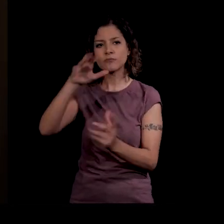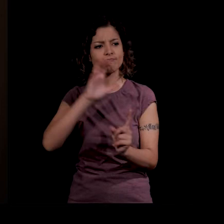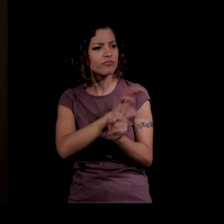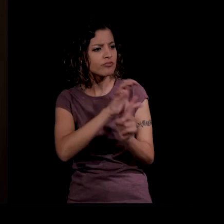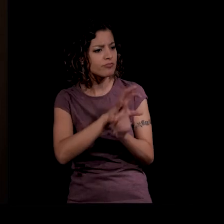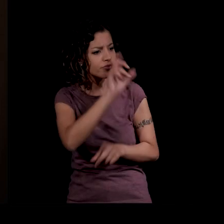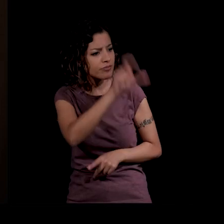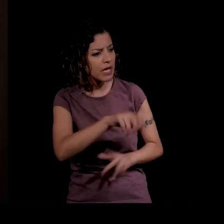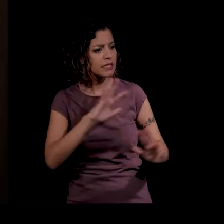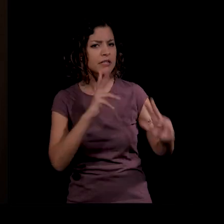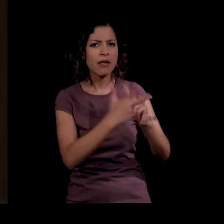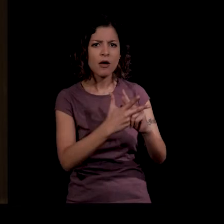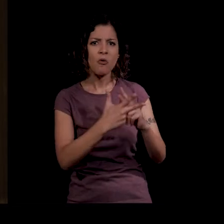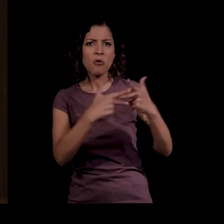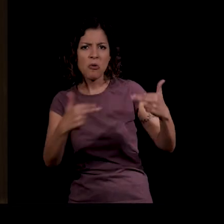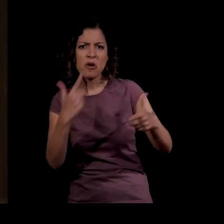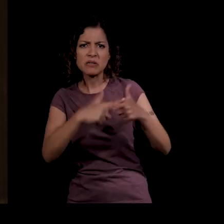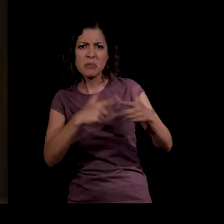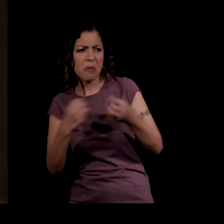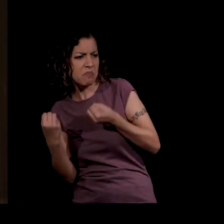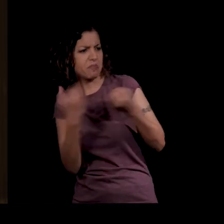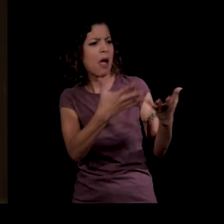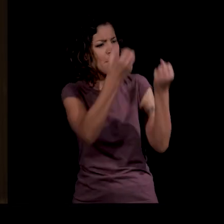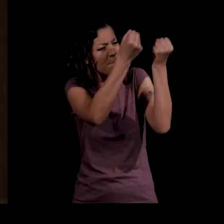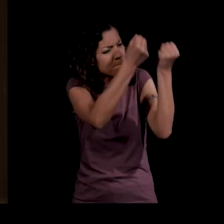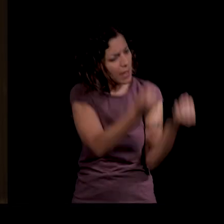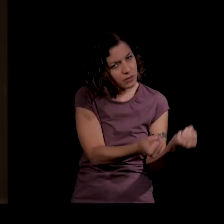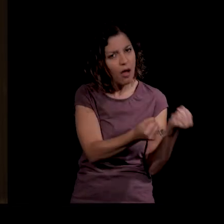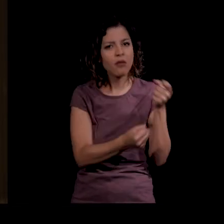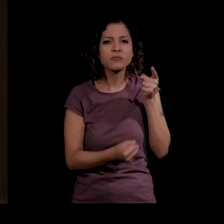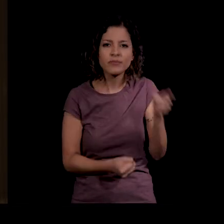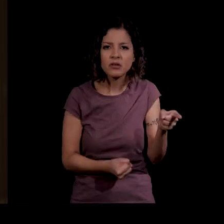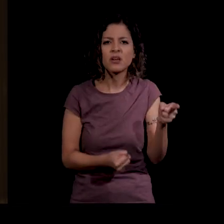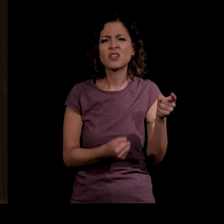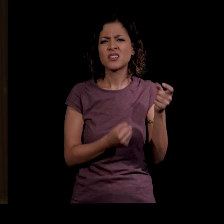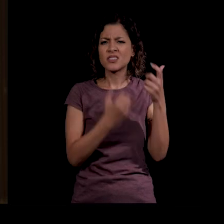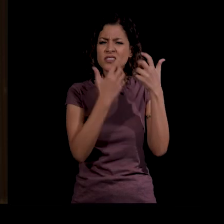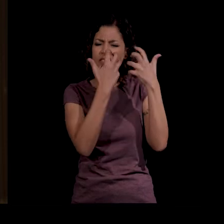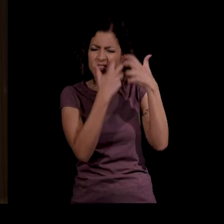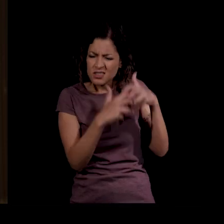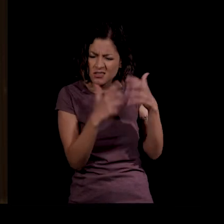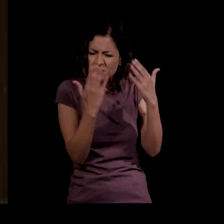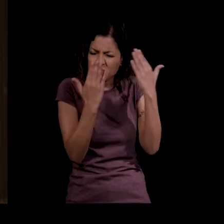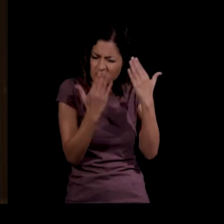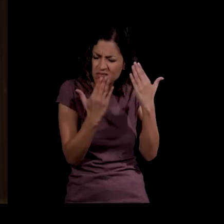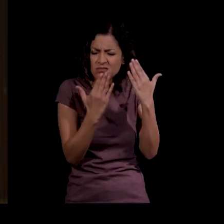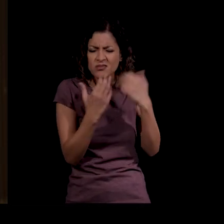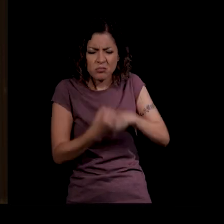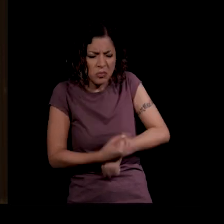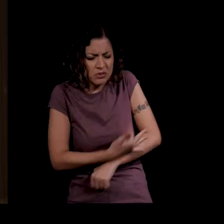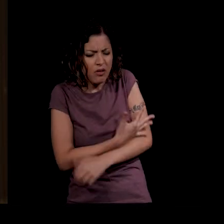cidadãos muitos ônus, muita carga que gera sobrecarga emocional, sobrecarga psíquica, e a gente sabe que isso